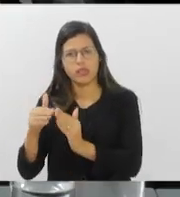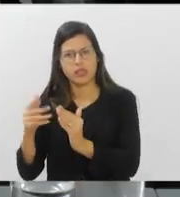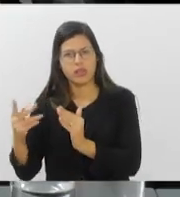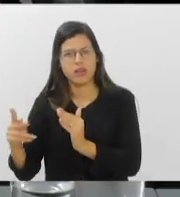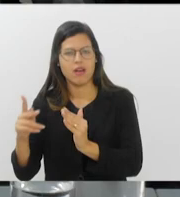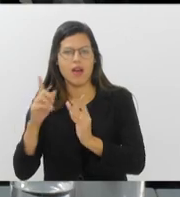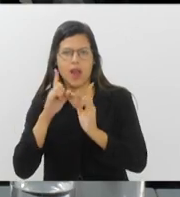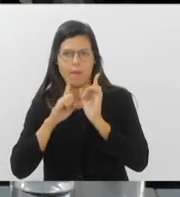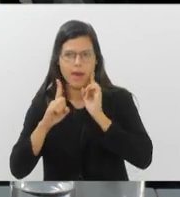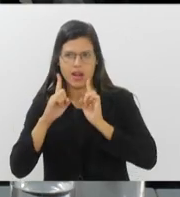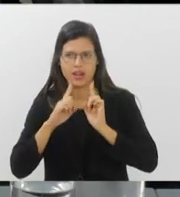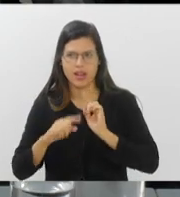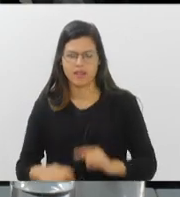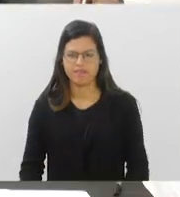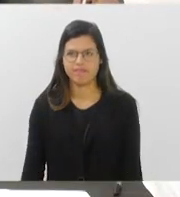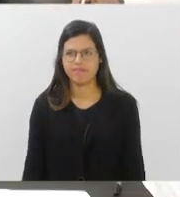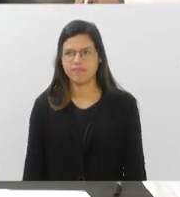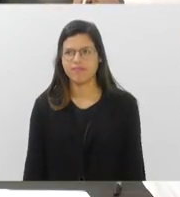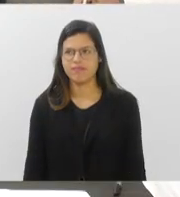época.